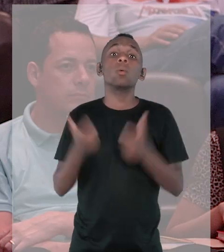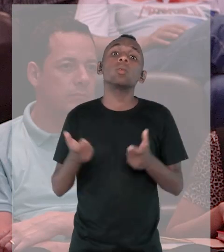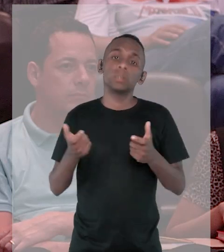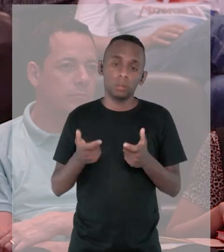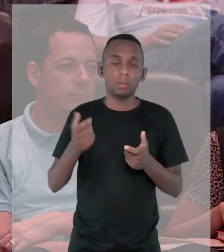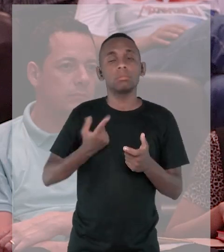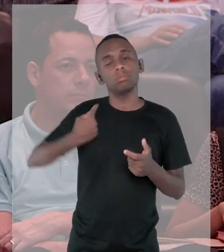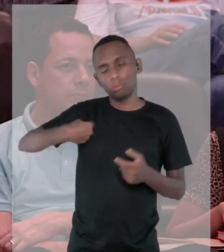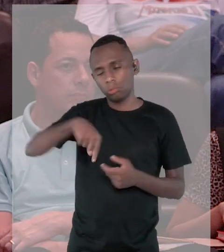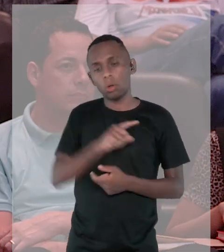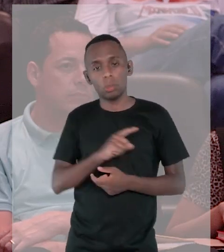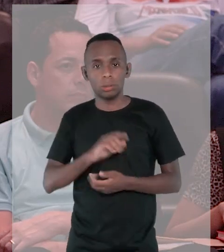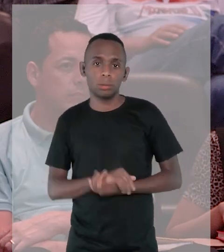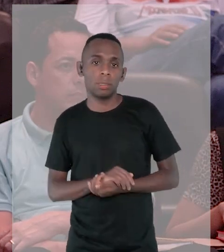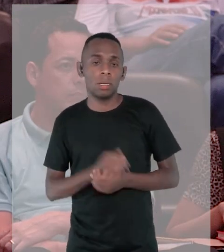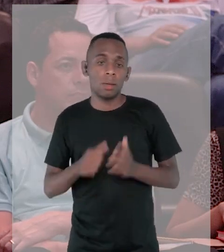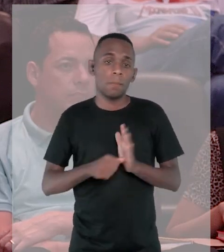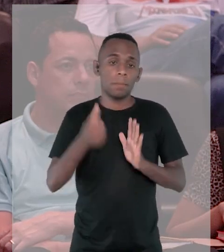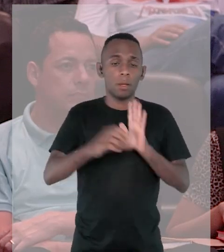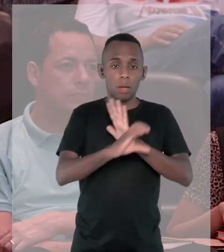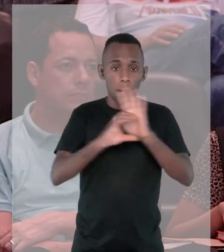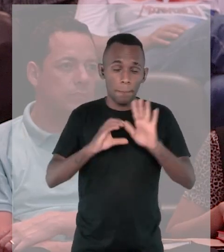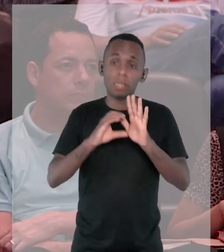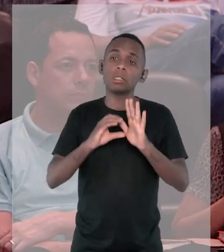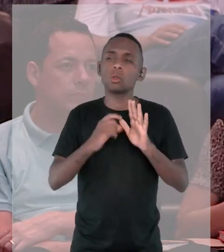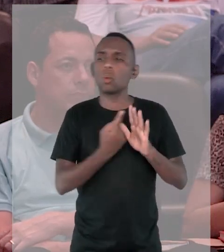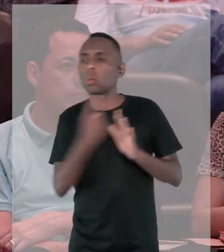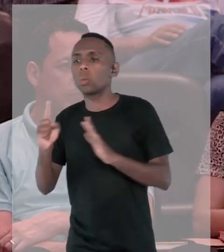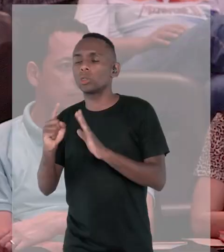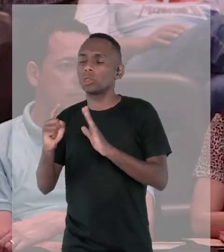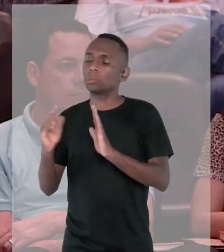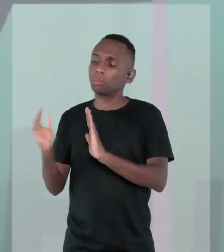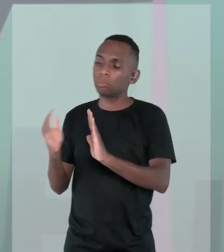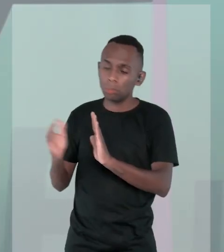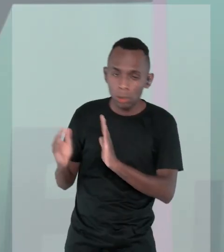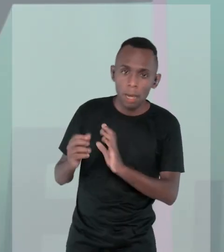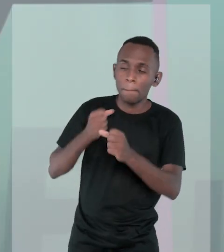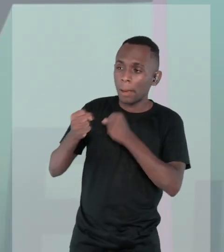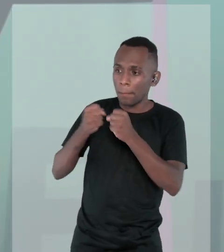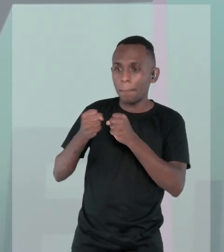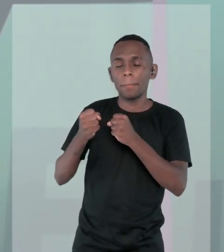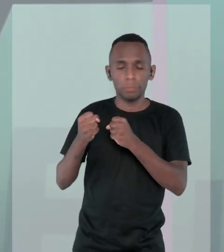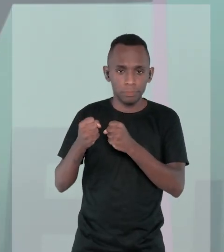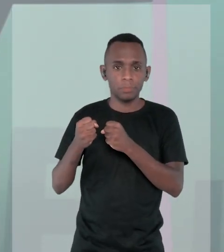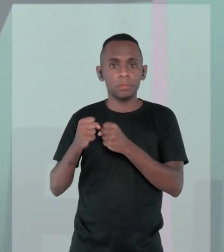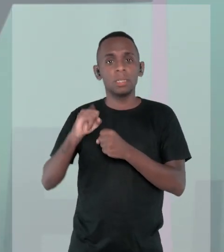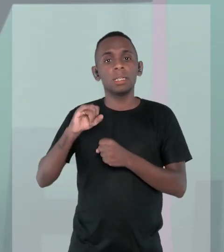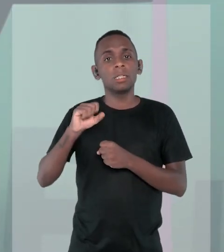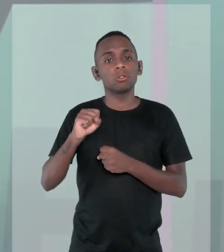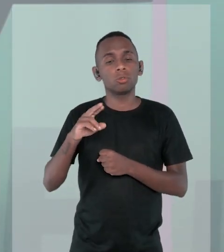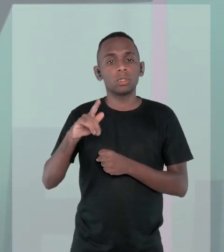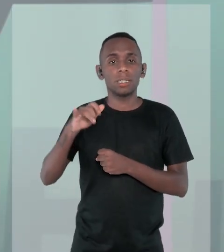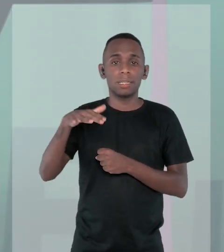Isso vem da gente. Tanto que tem um primeiro capítulo, que foi o último episódio do podcast, a gente fala de insurgência. A insurgência não